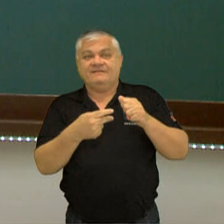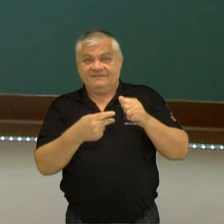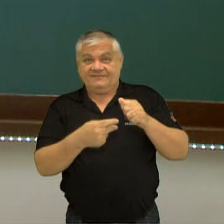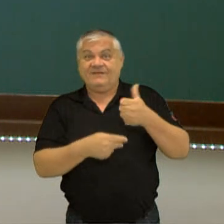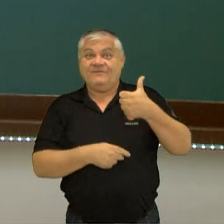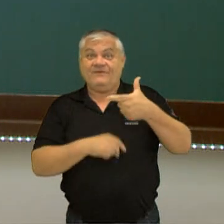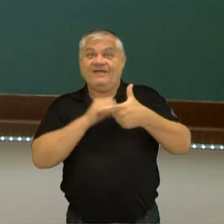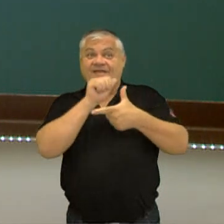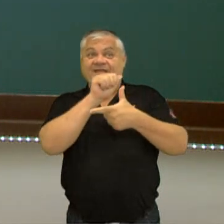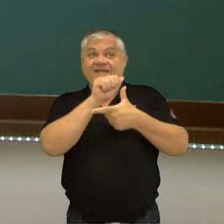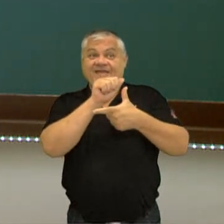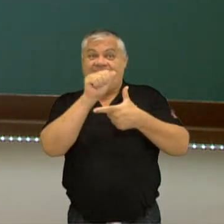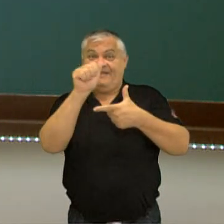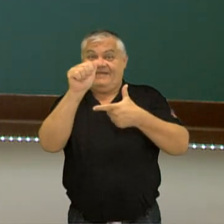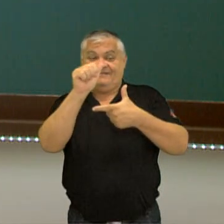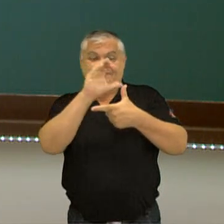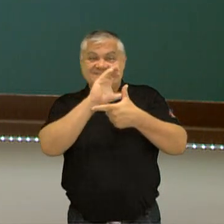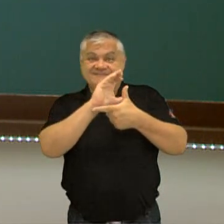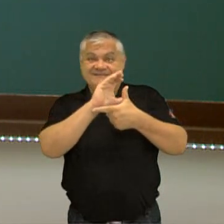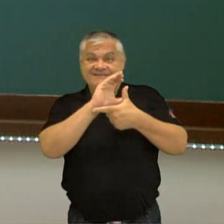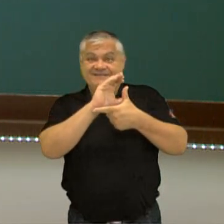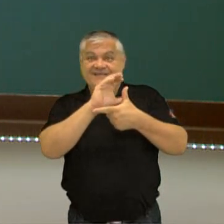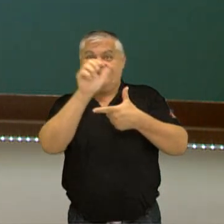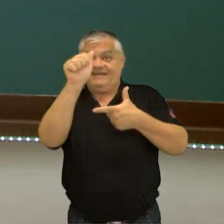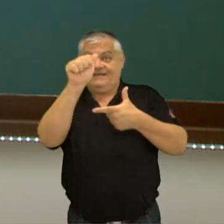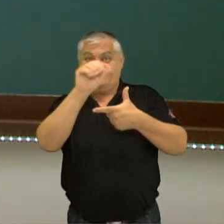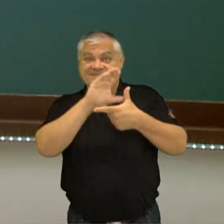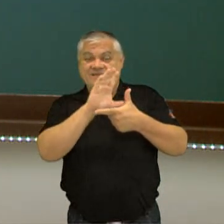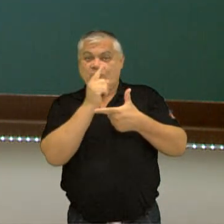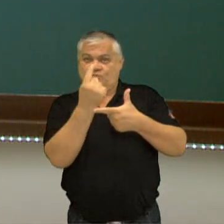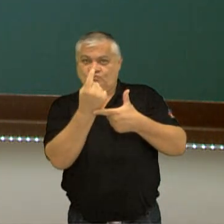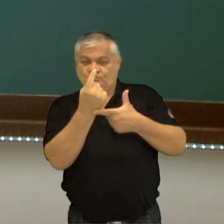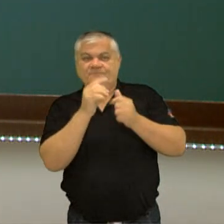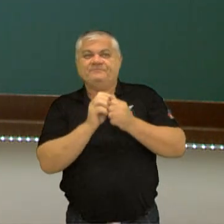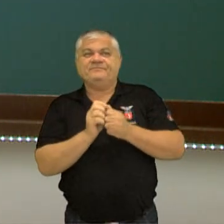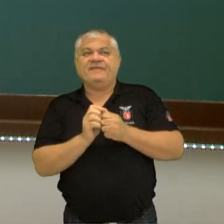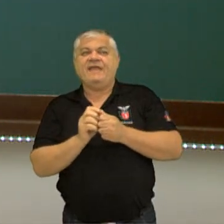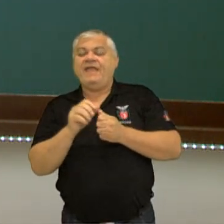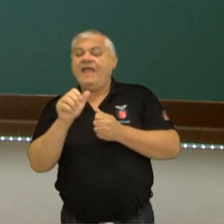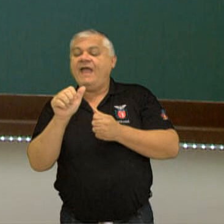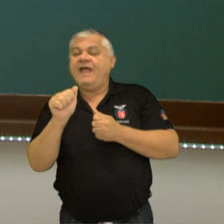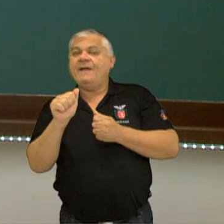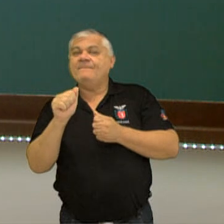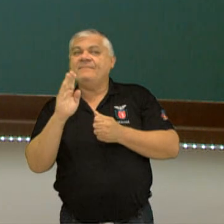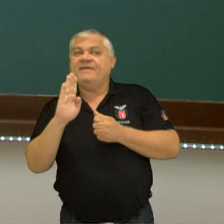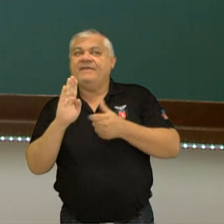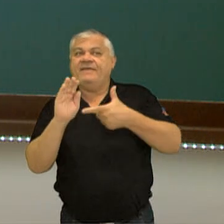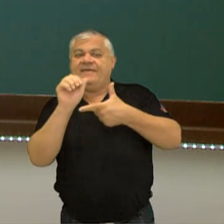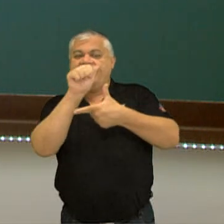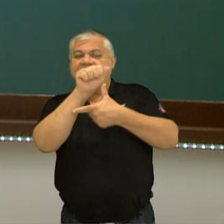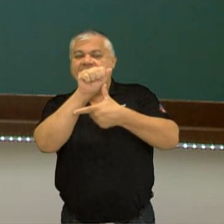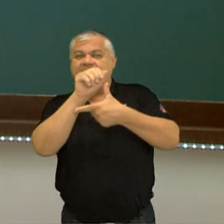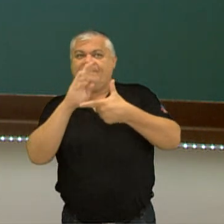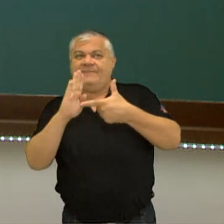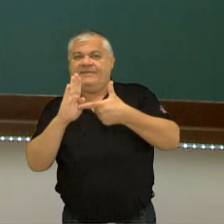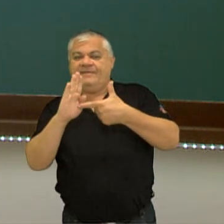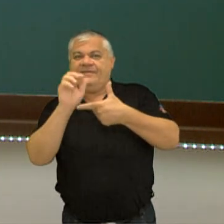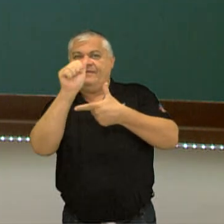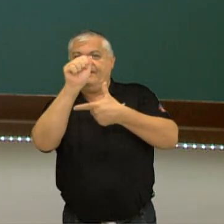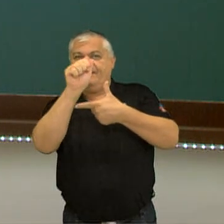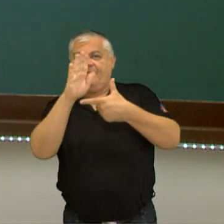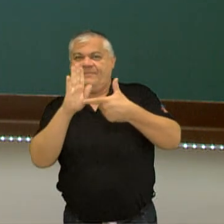AC vale 1, AC ao quadrado é 1, AB ao quadrado, AB é